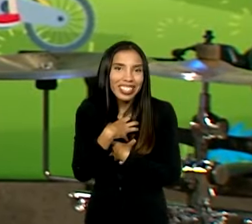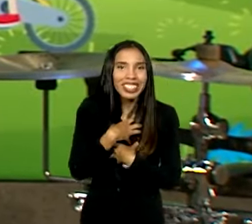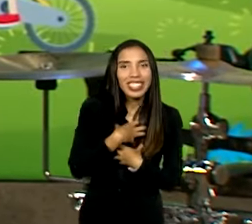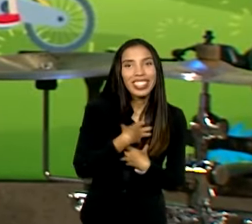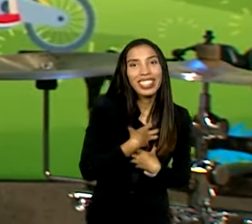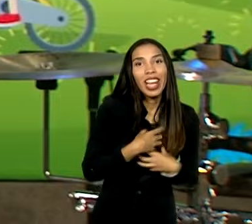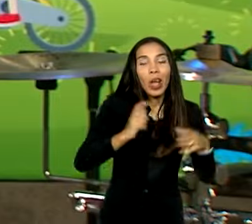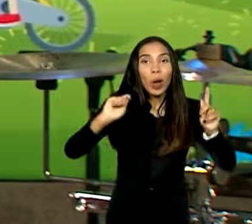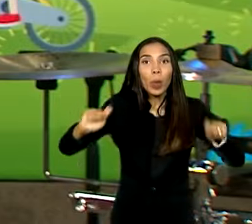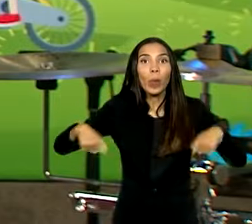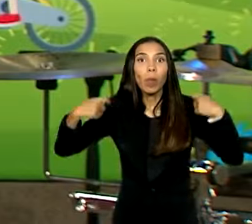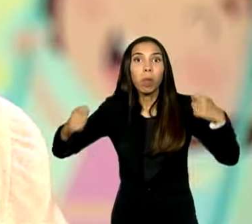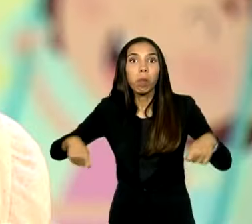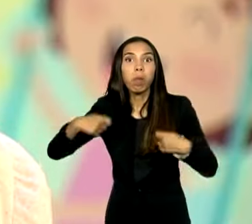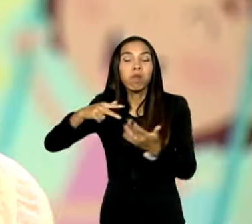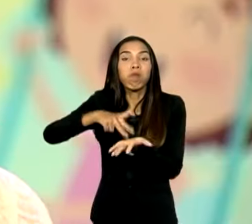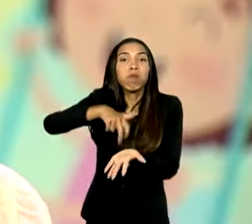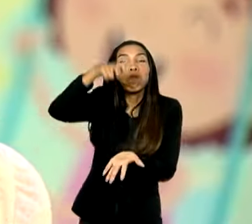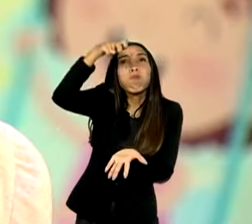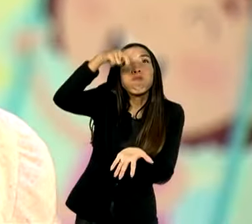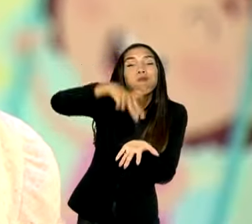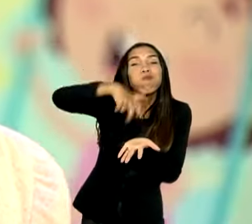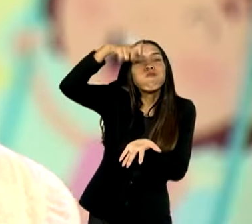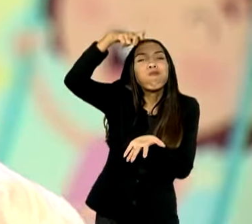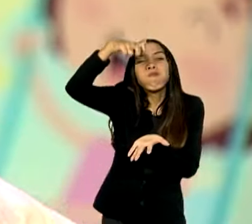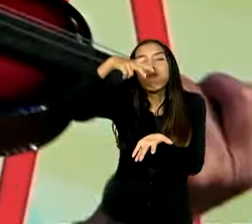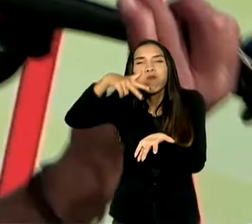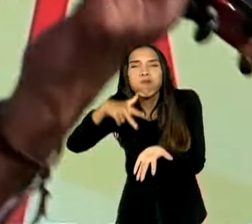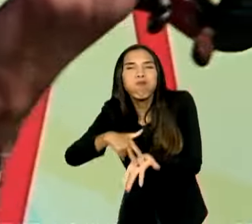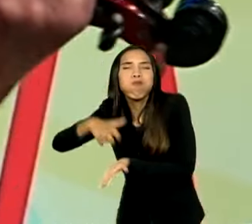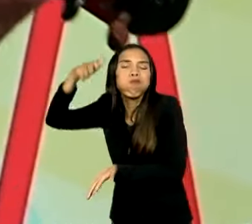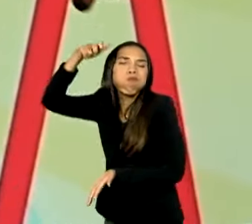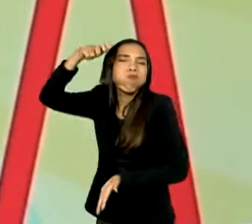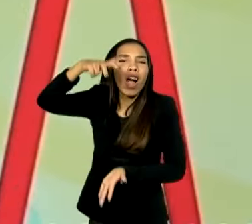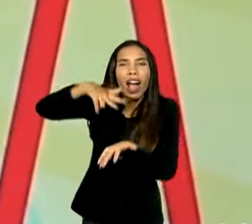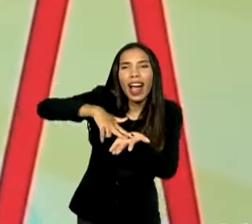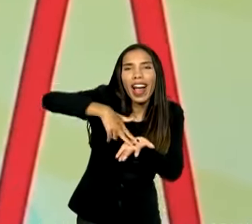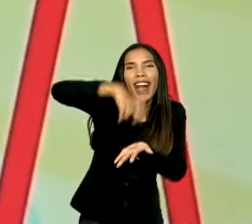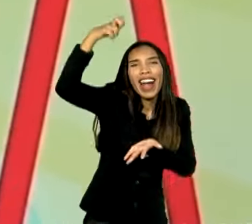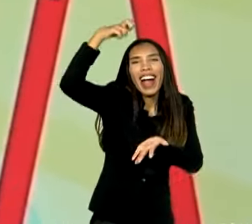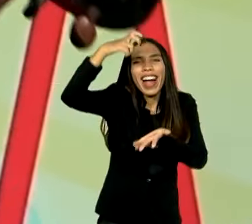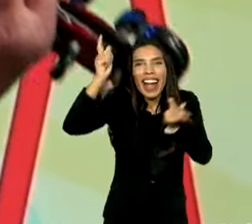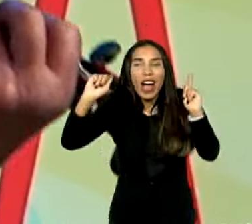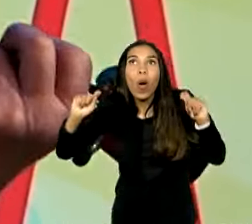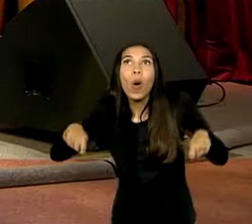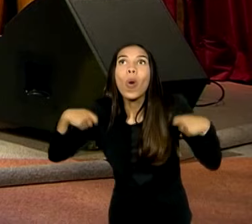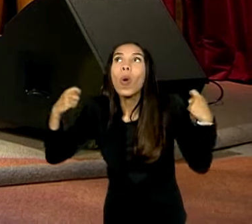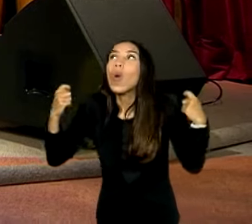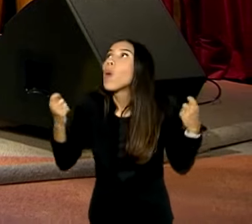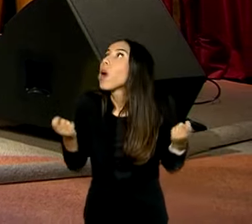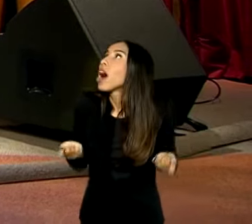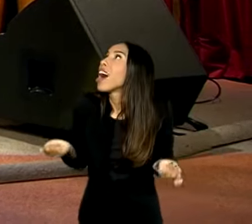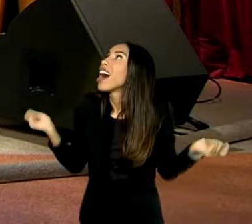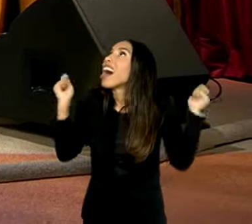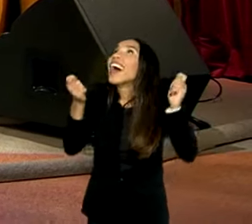Pula corda alto no céu, el-el, e dá impulso com o pé no